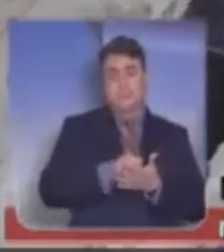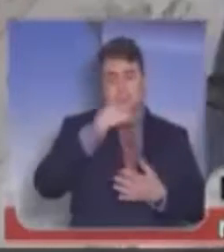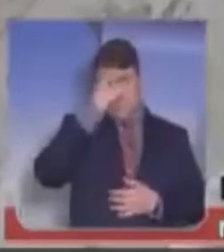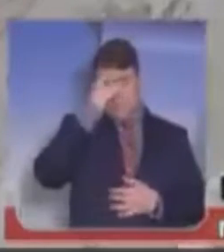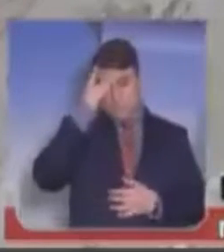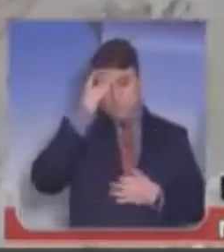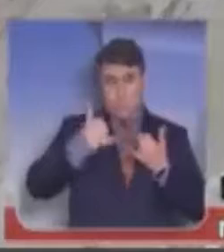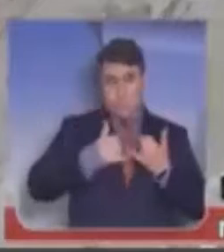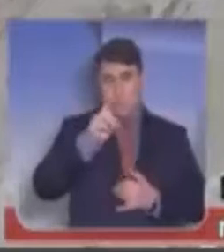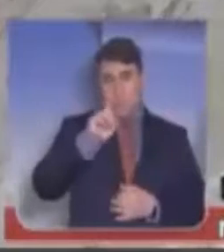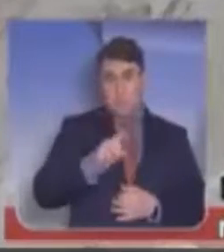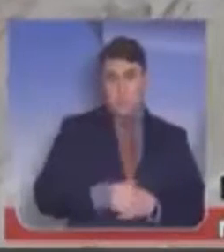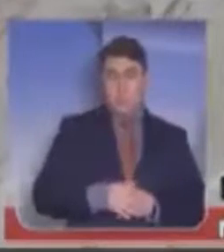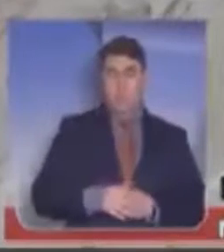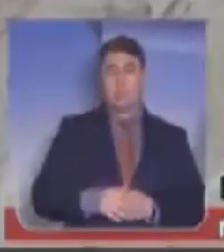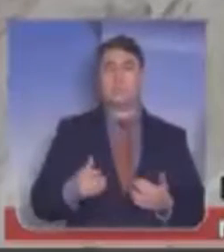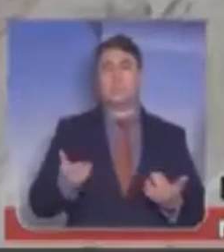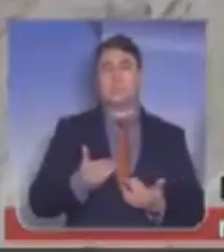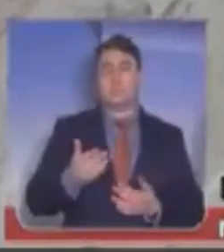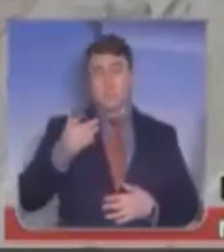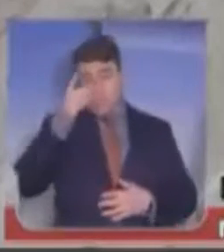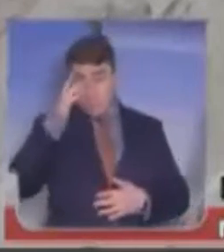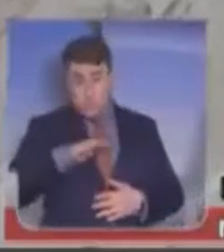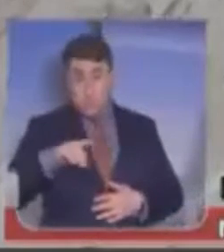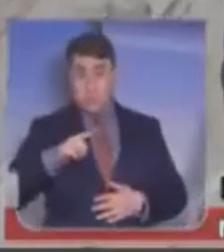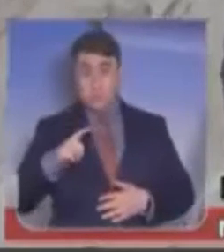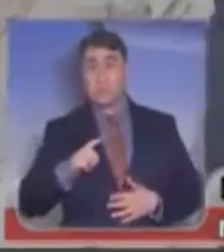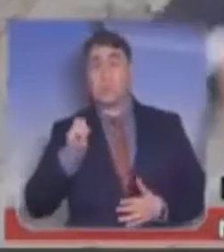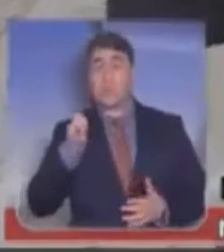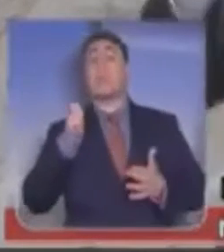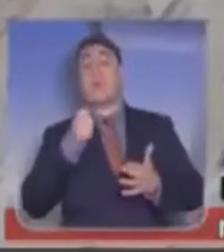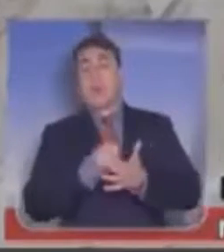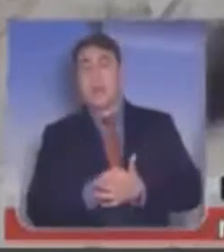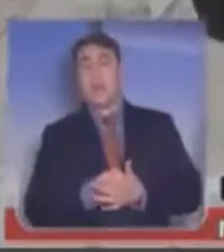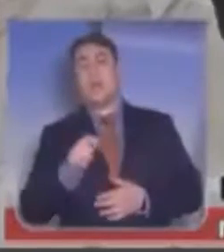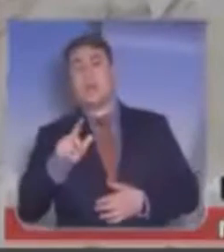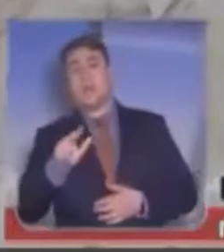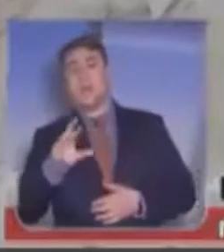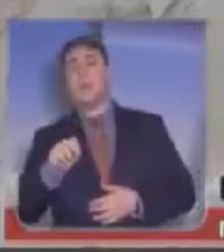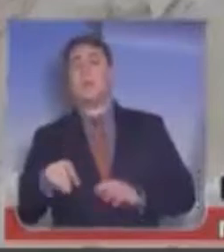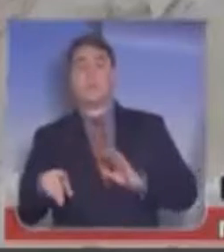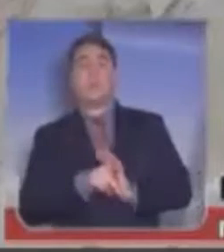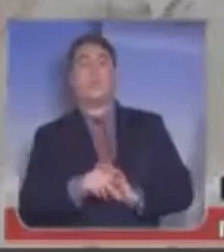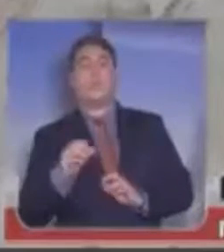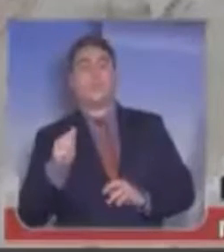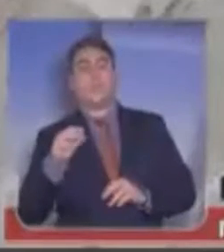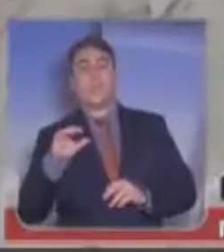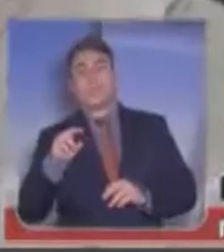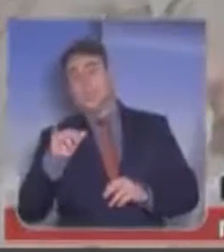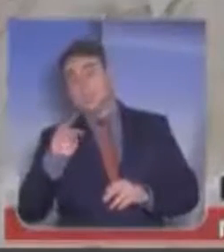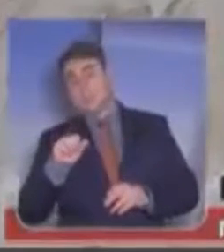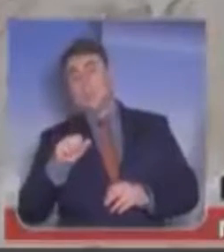brinca em serviço a colocar as ações à é o seguinte tem que pagar o lucro dos acionistas e